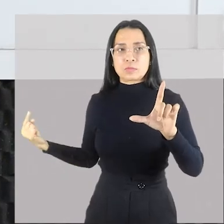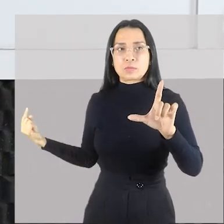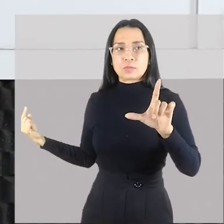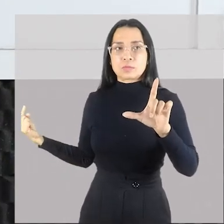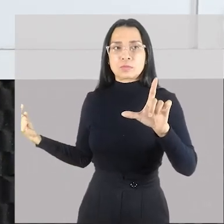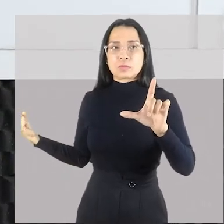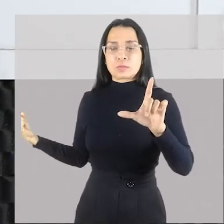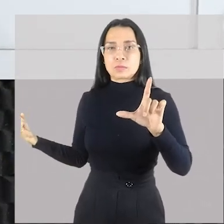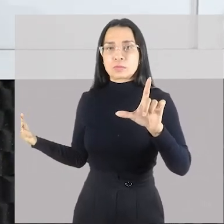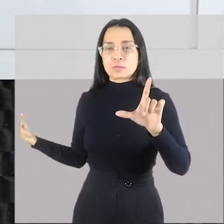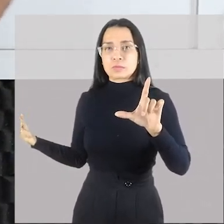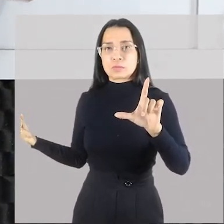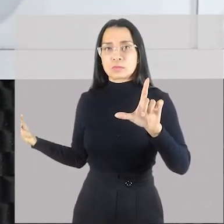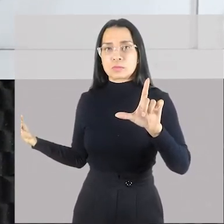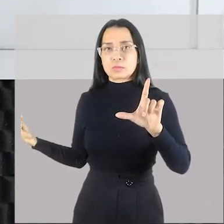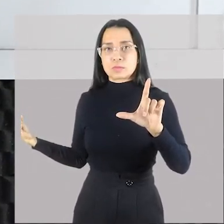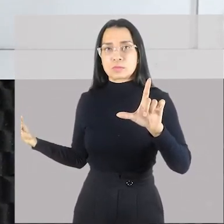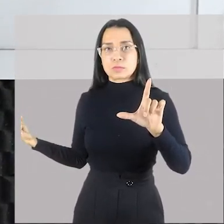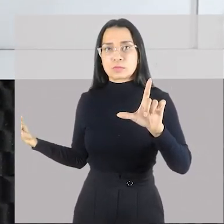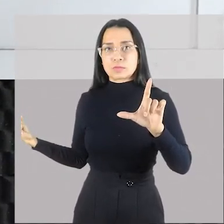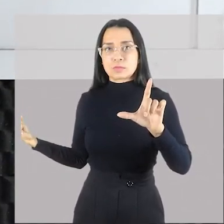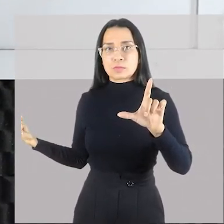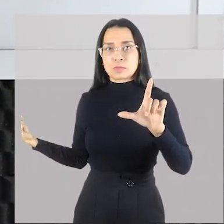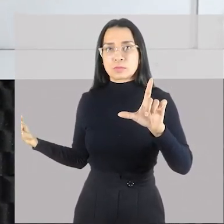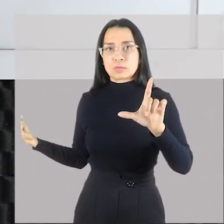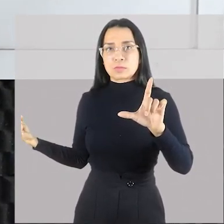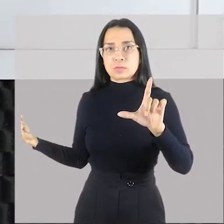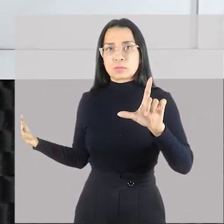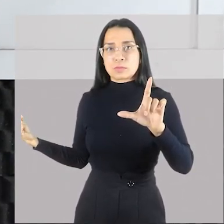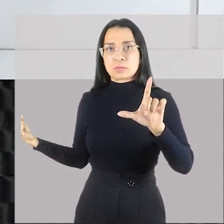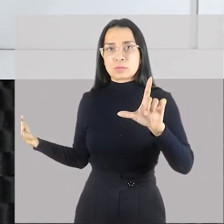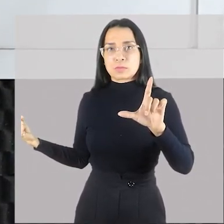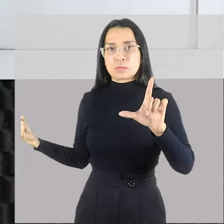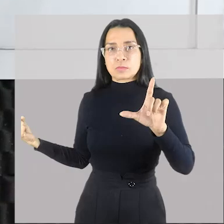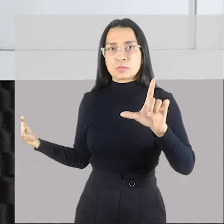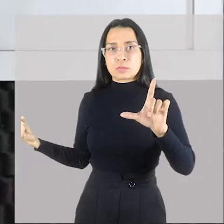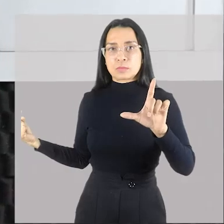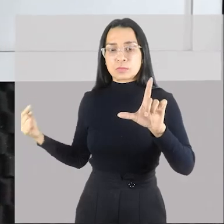uma reta, né, com a declividade para a direita,